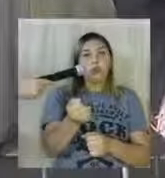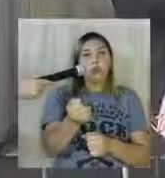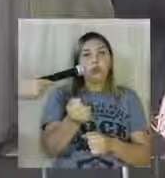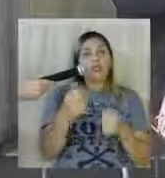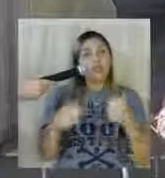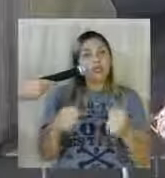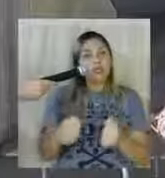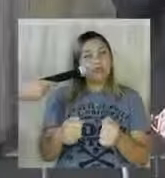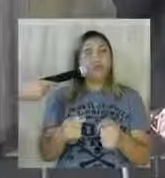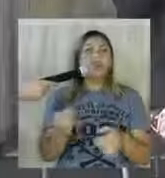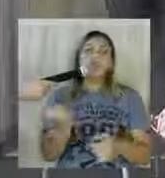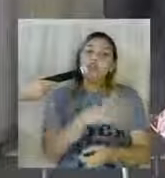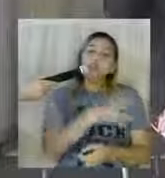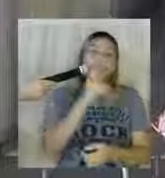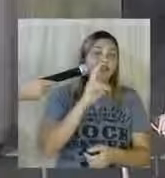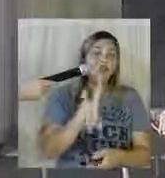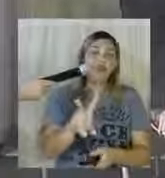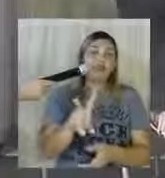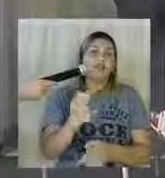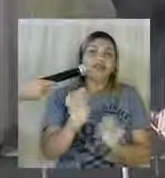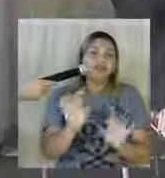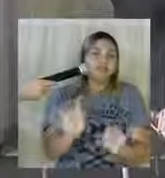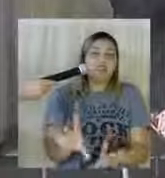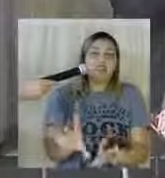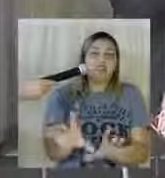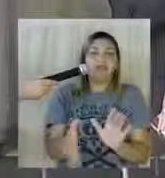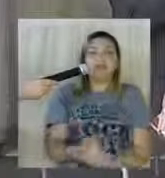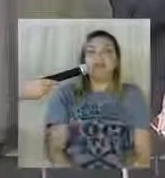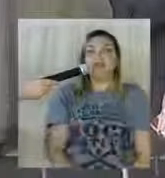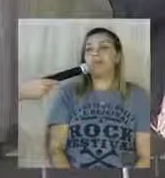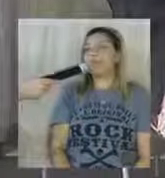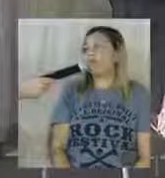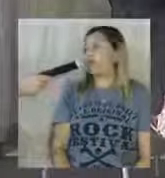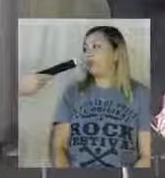tudo. Só precisa de um novo olhar, só.